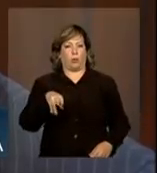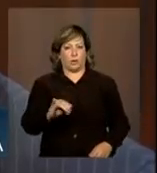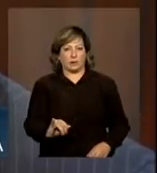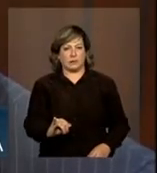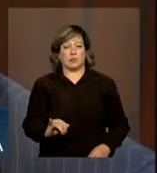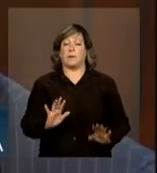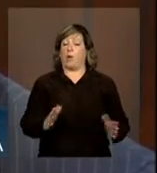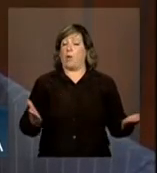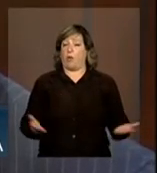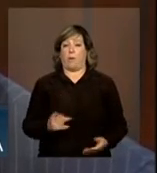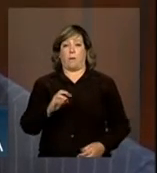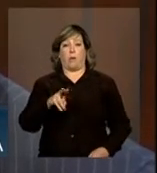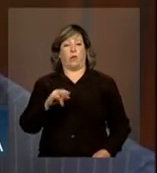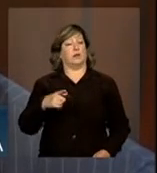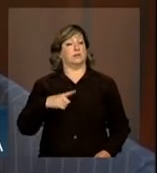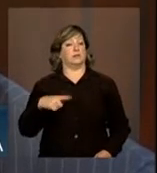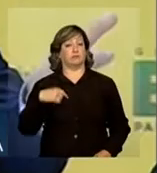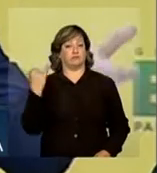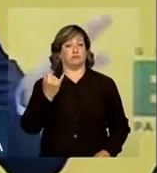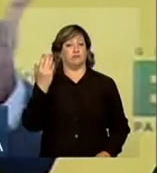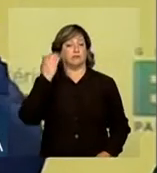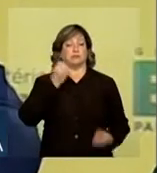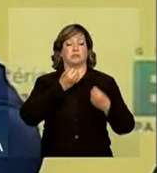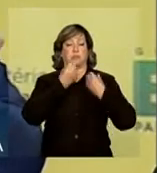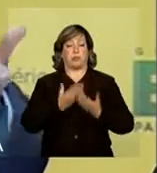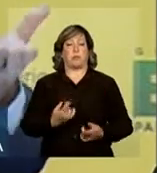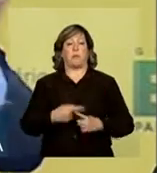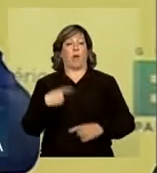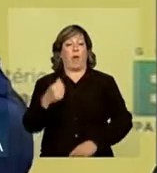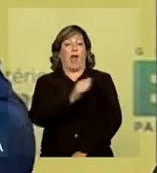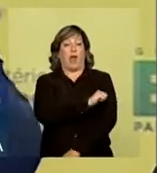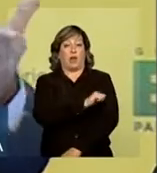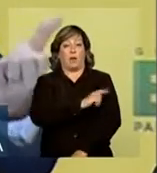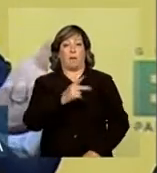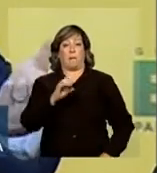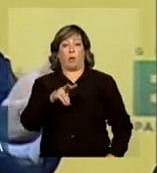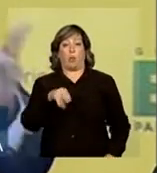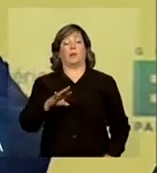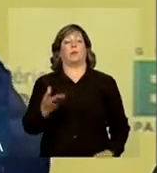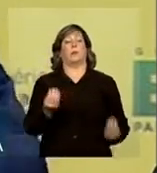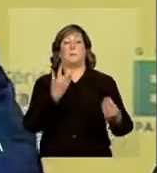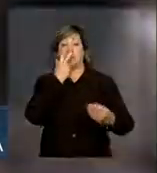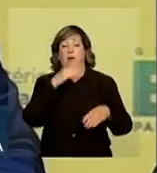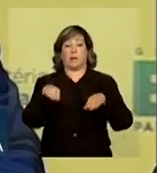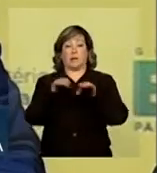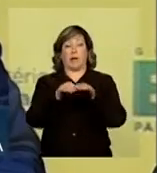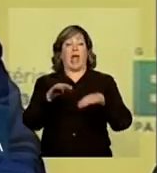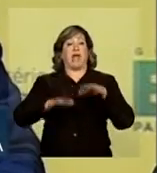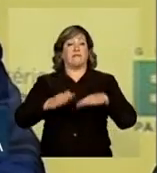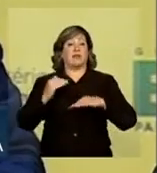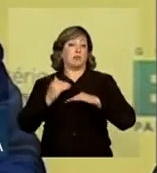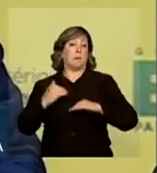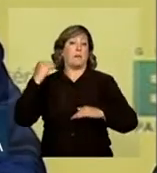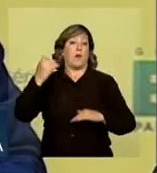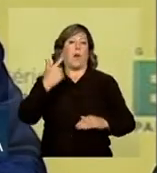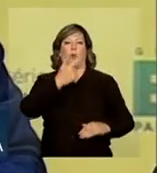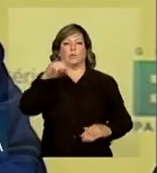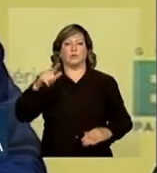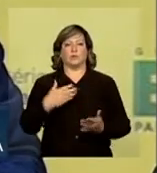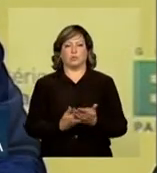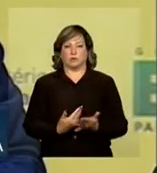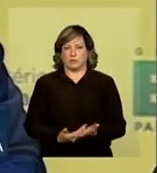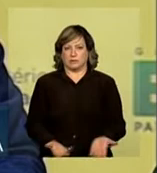ProUni é uma se consagrou porque os alunos do ProUni tiveram desempenho muito semelhante às vezes superior aos demais estudantes